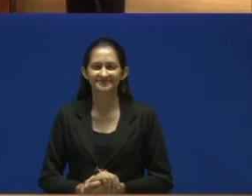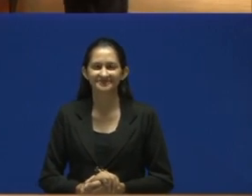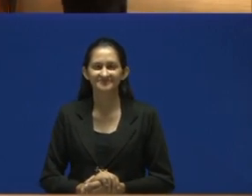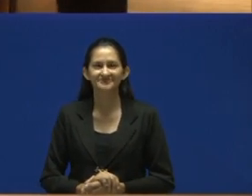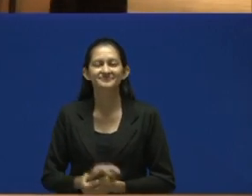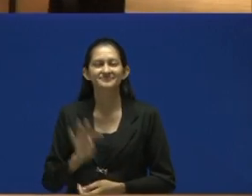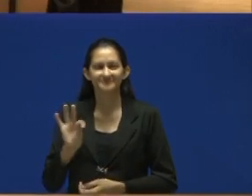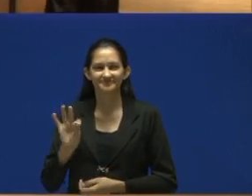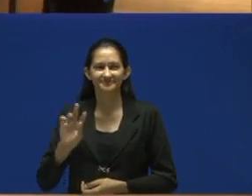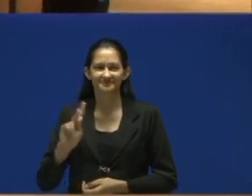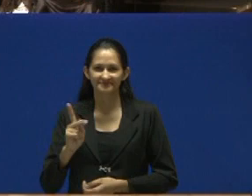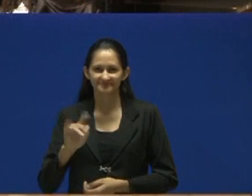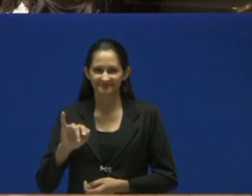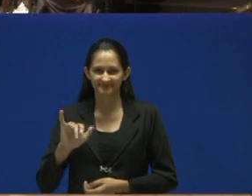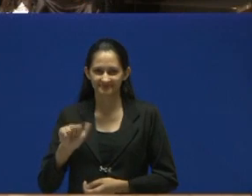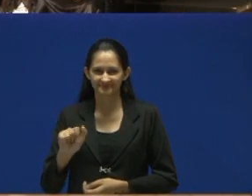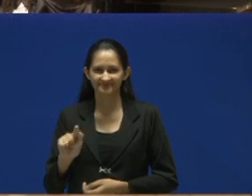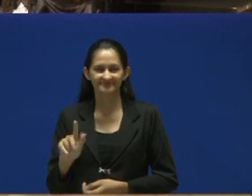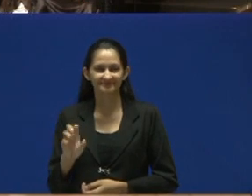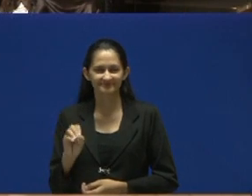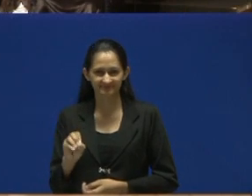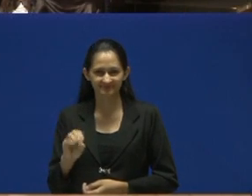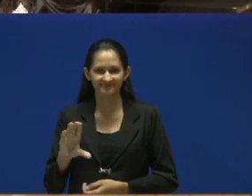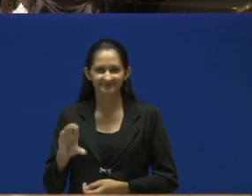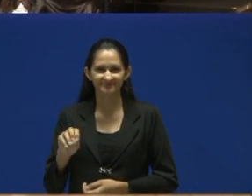tiago costa cardoso